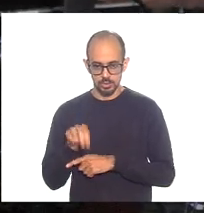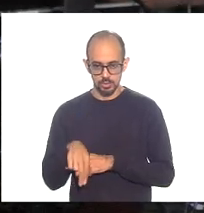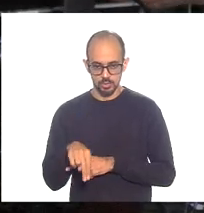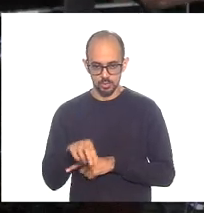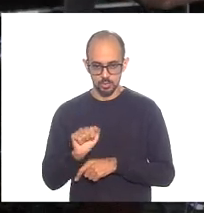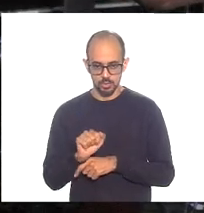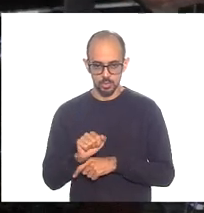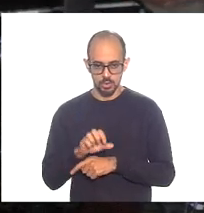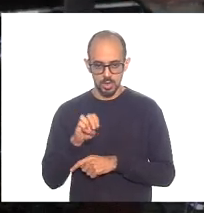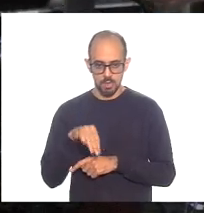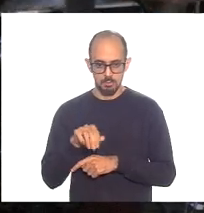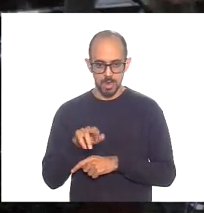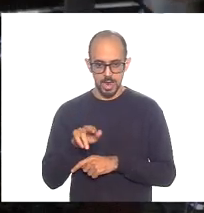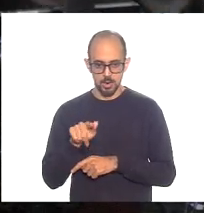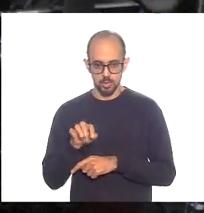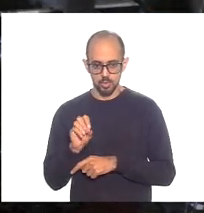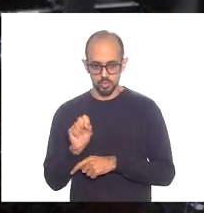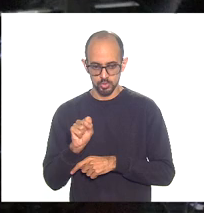Marcos Abraão.